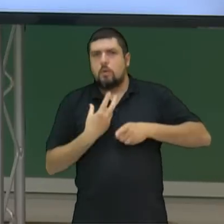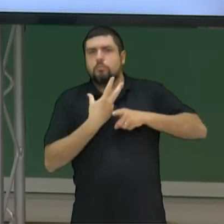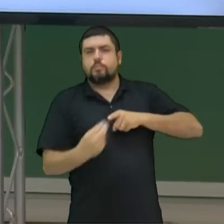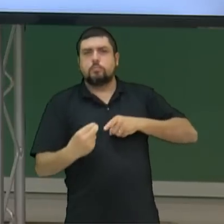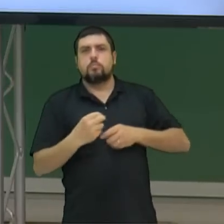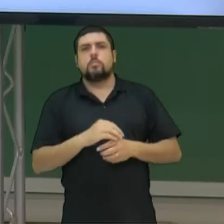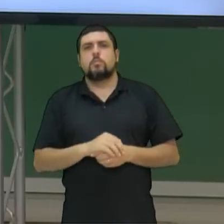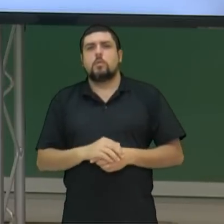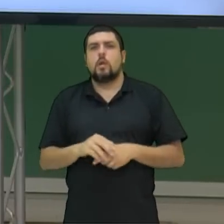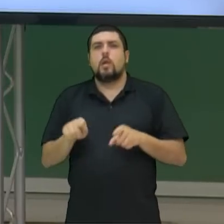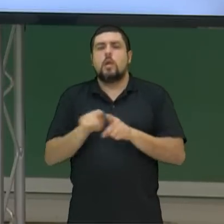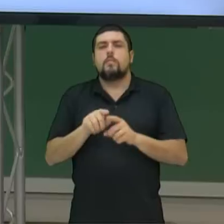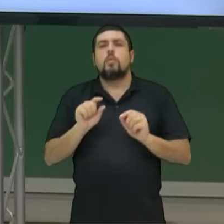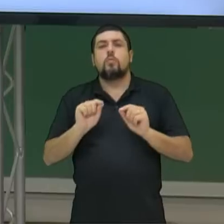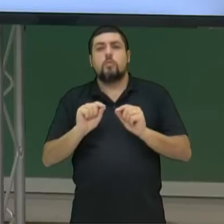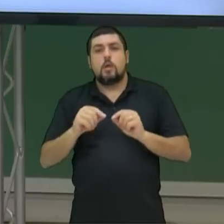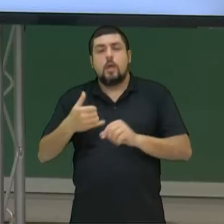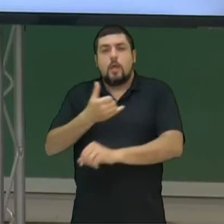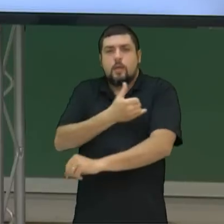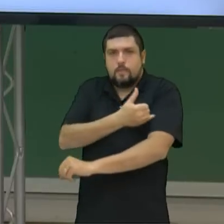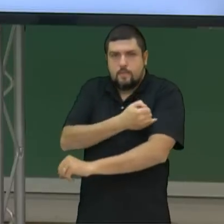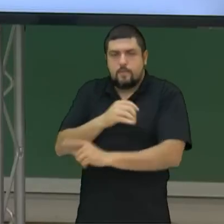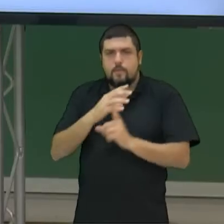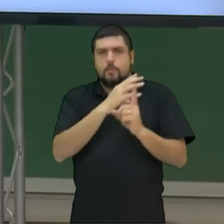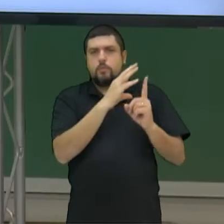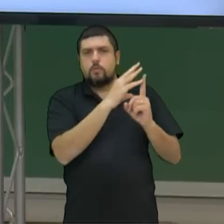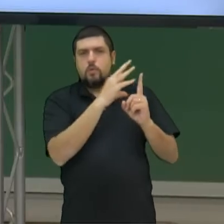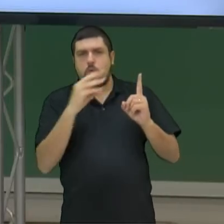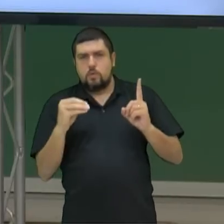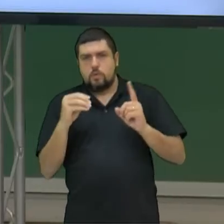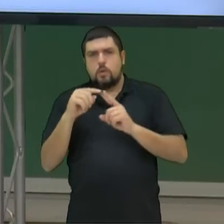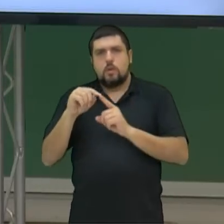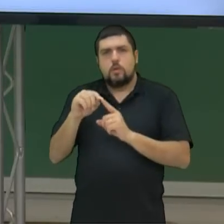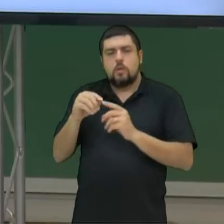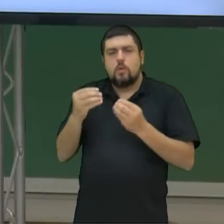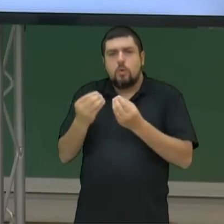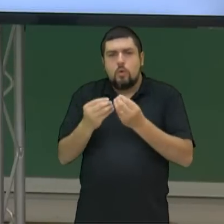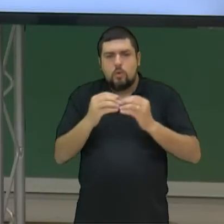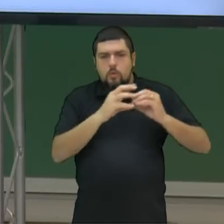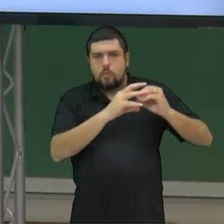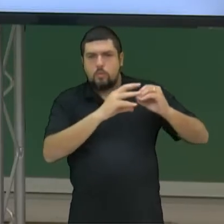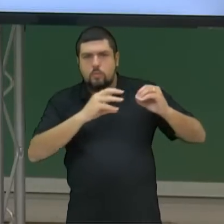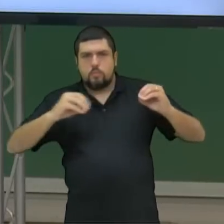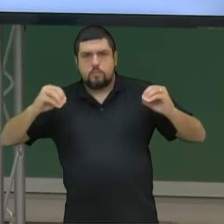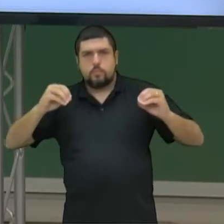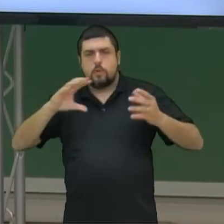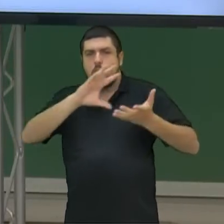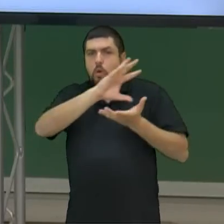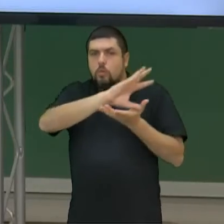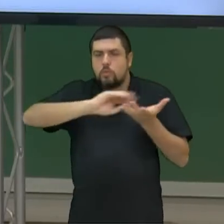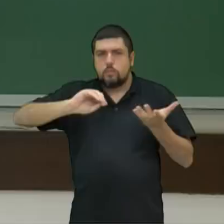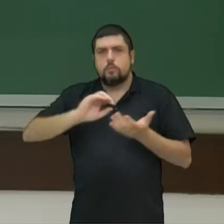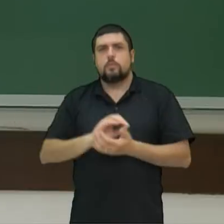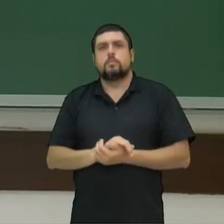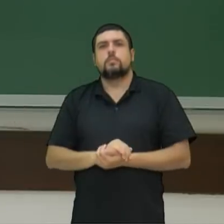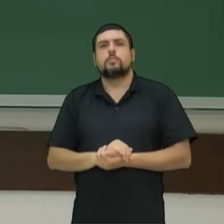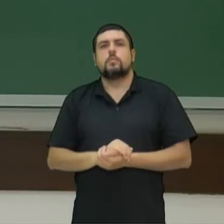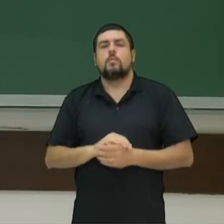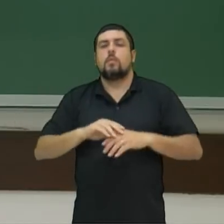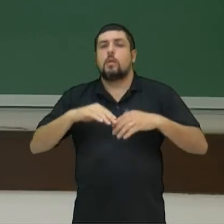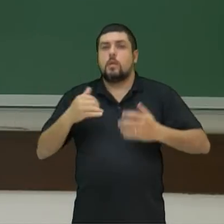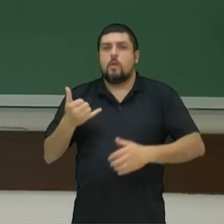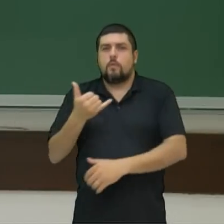a clonagem, ó, porque é clonado várias vezes essa estrutura ali, né, para poder fazer a vacina. Então vejam, duas